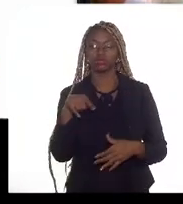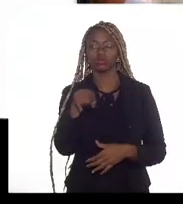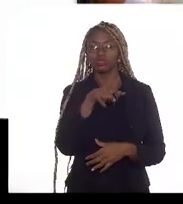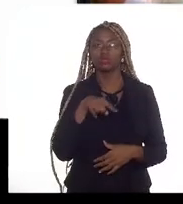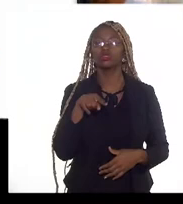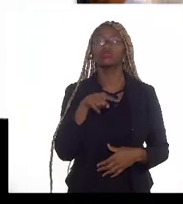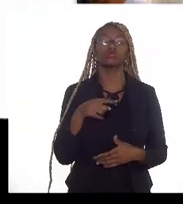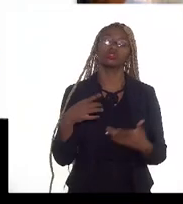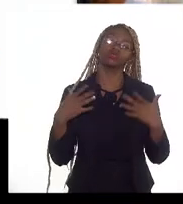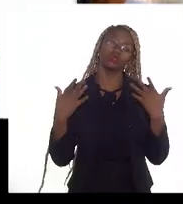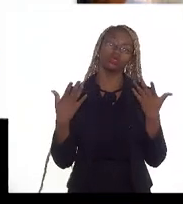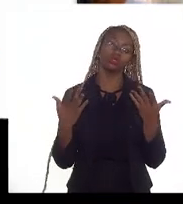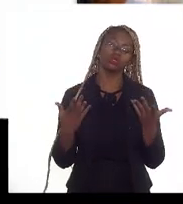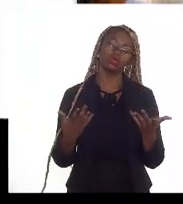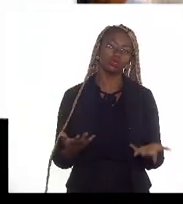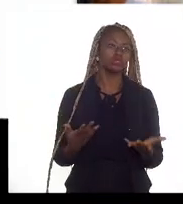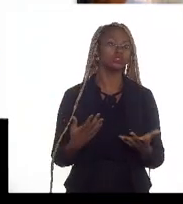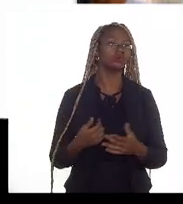Então,